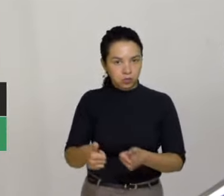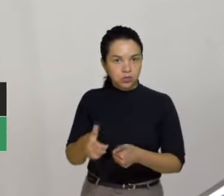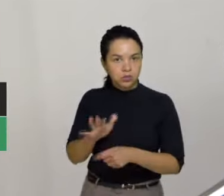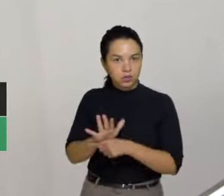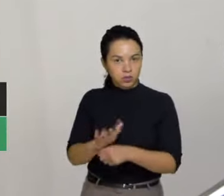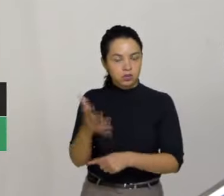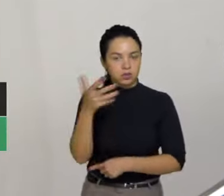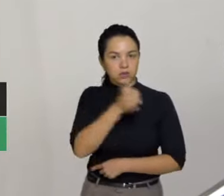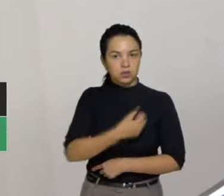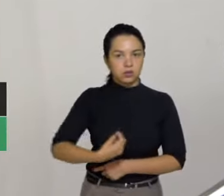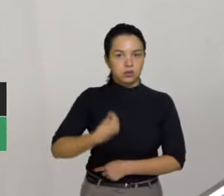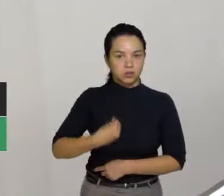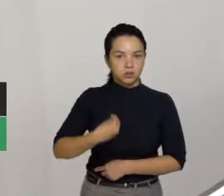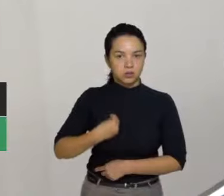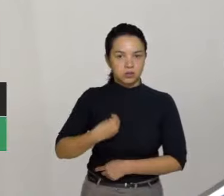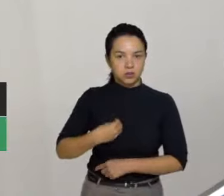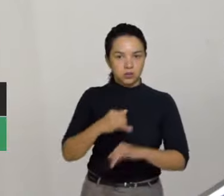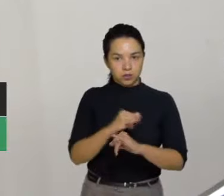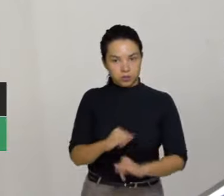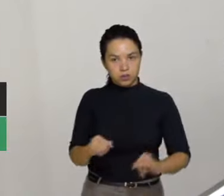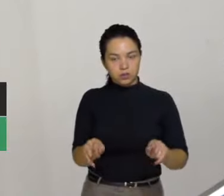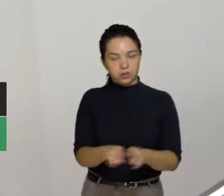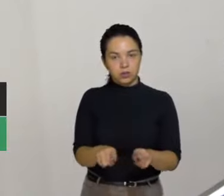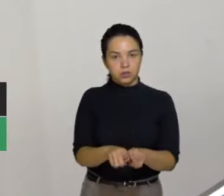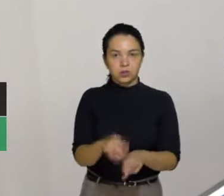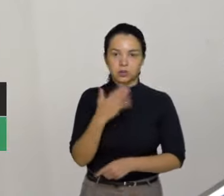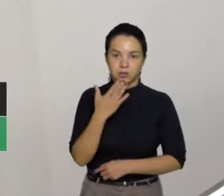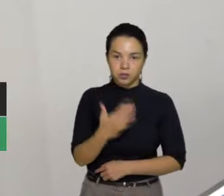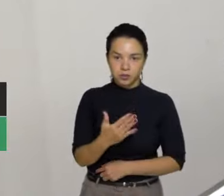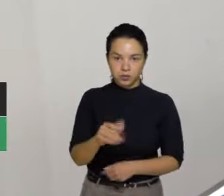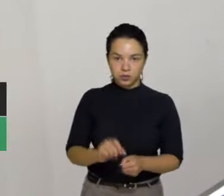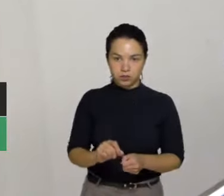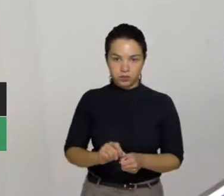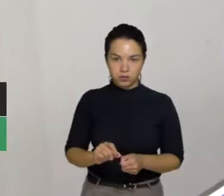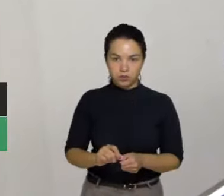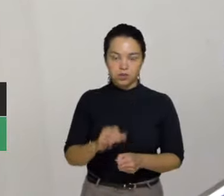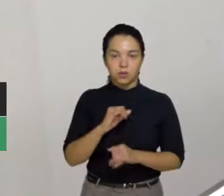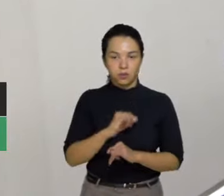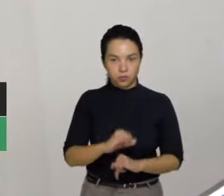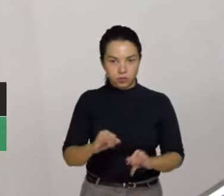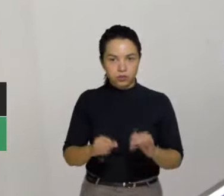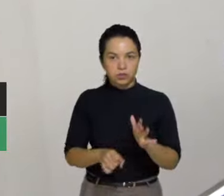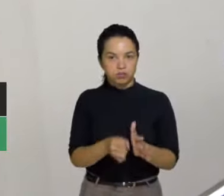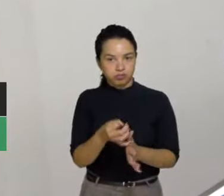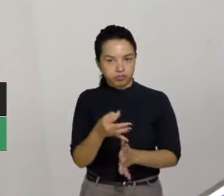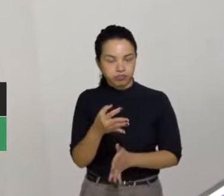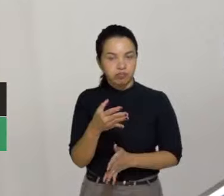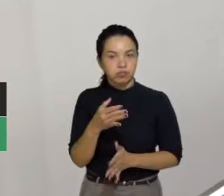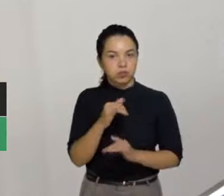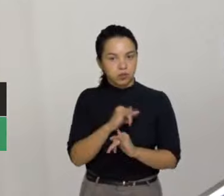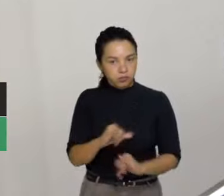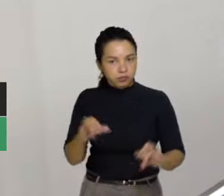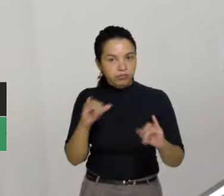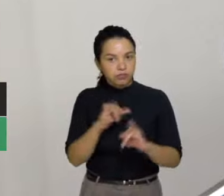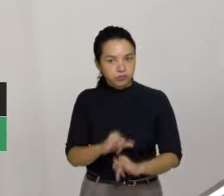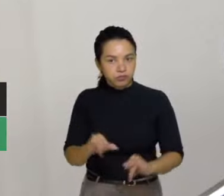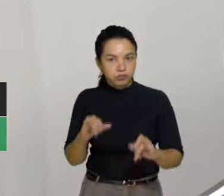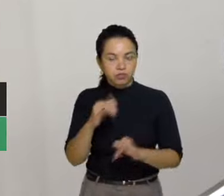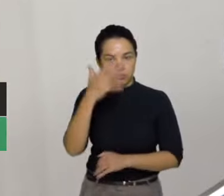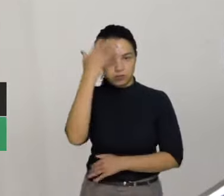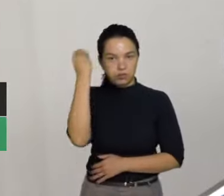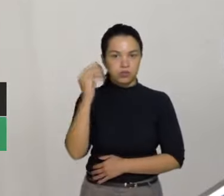E também quero dizer aqui que é um pedido que a gente vem fazendo, vem falando, vem anunciando, mas eu não posso esquecer de uma